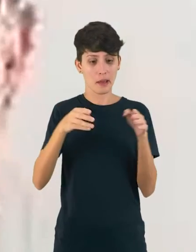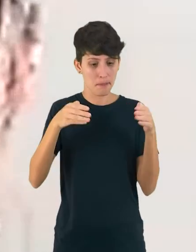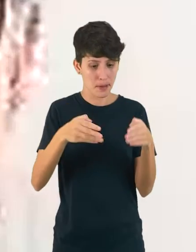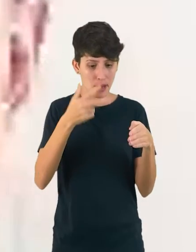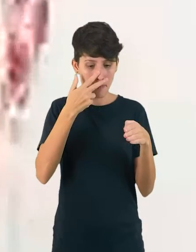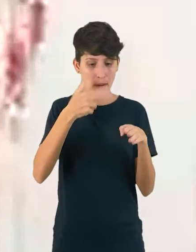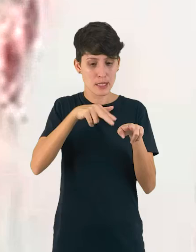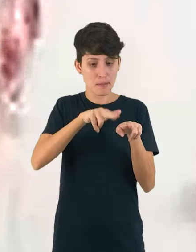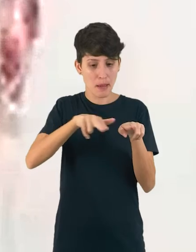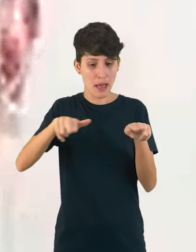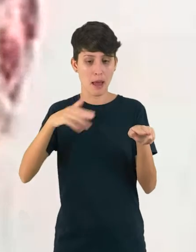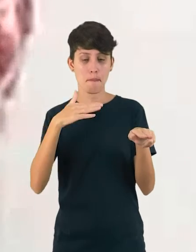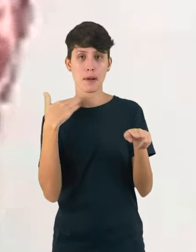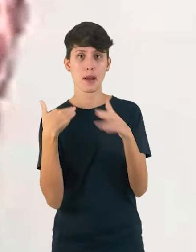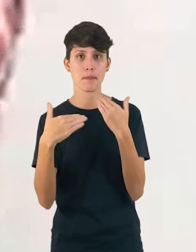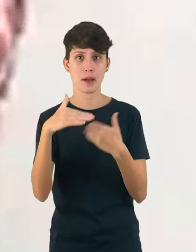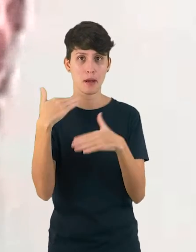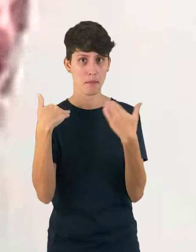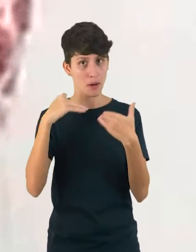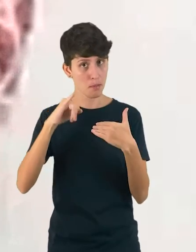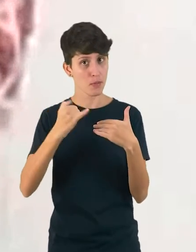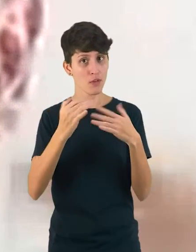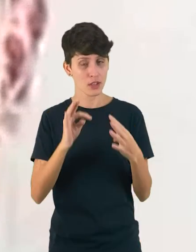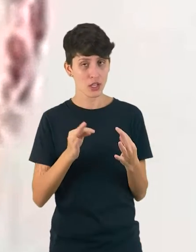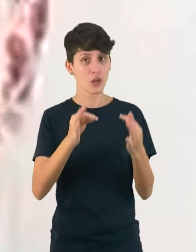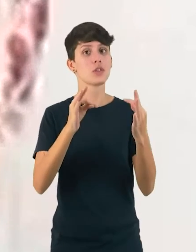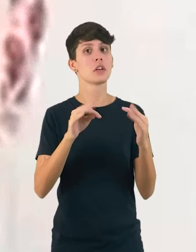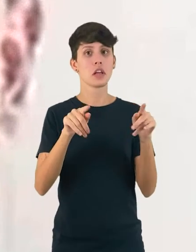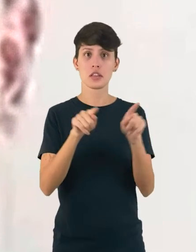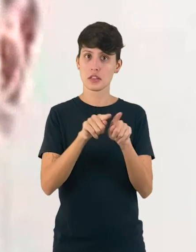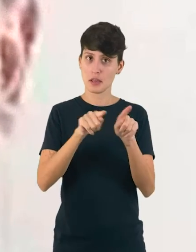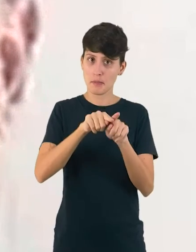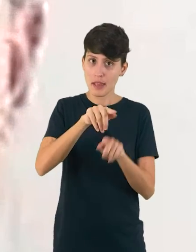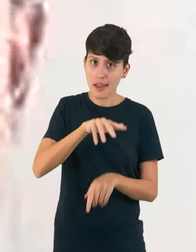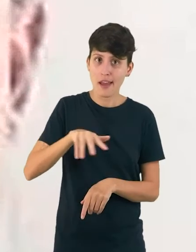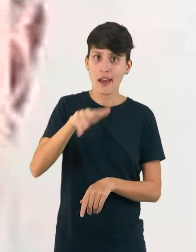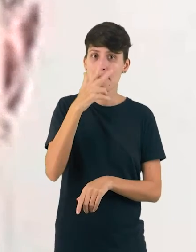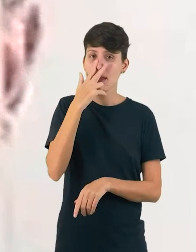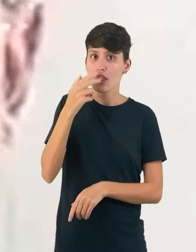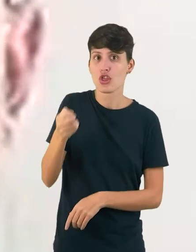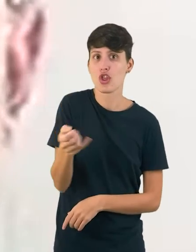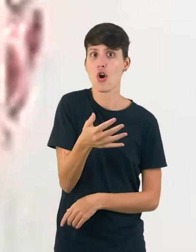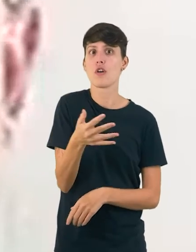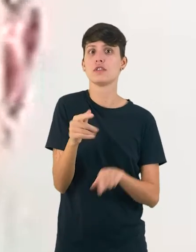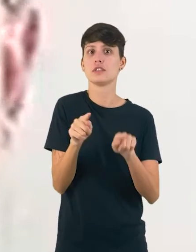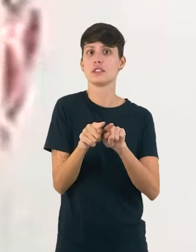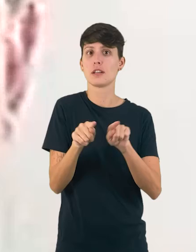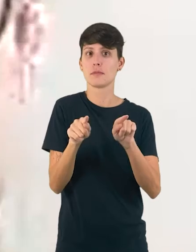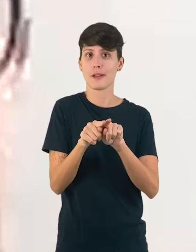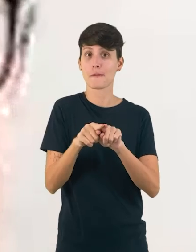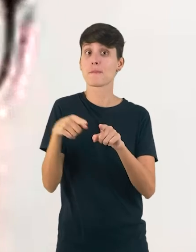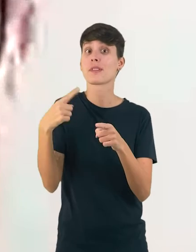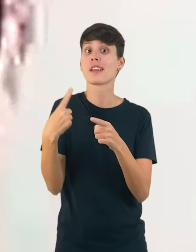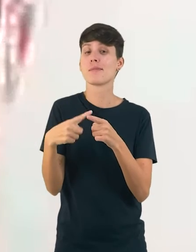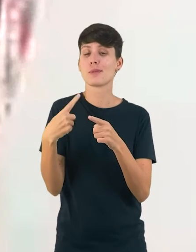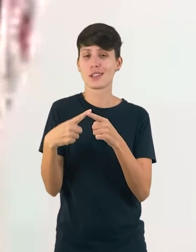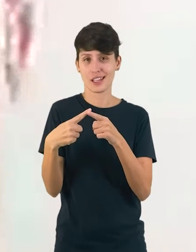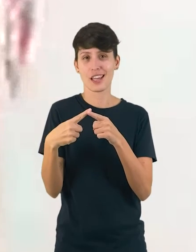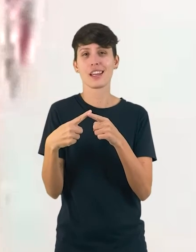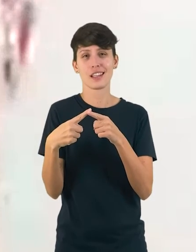Os cemitérios, que agora se aparelham cada vez mais essas tecnologias, é também algo